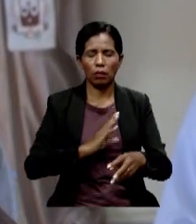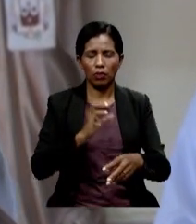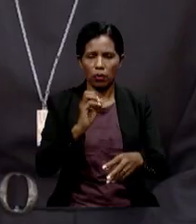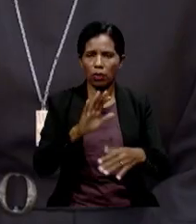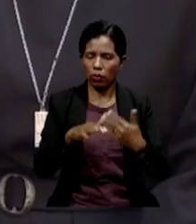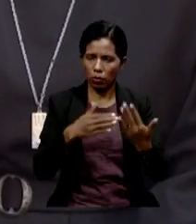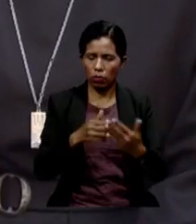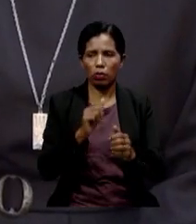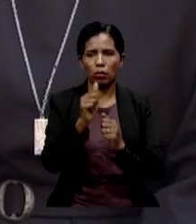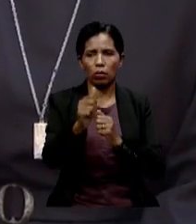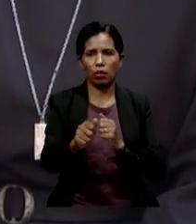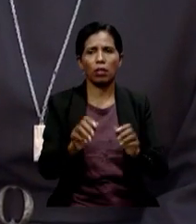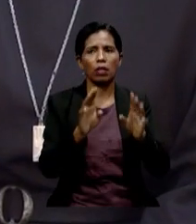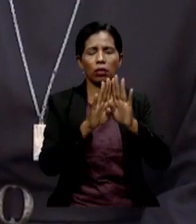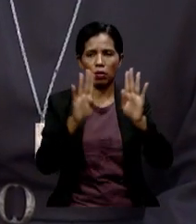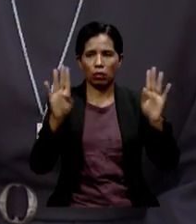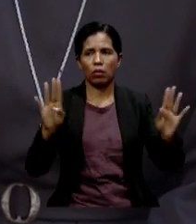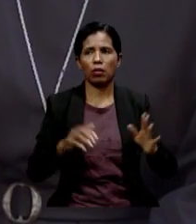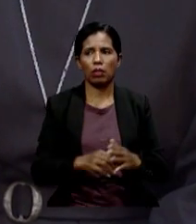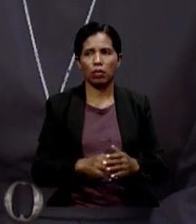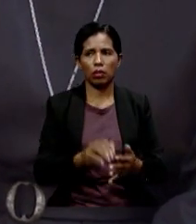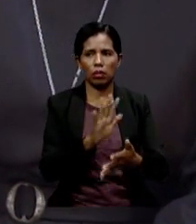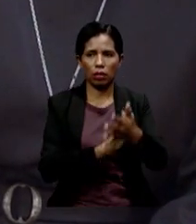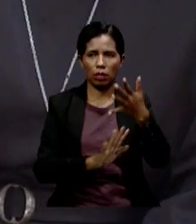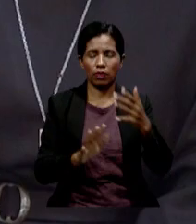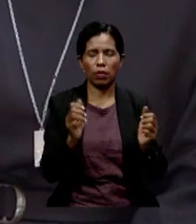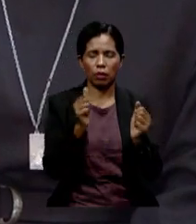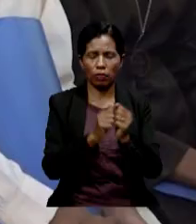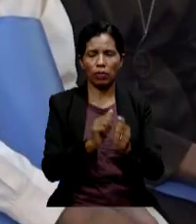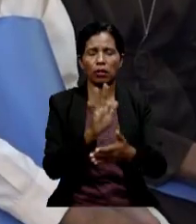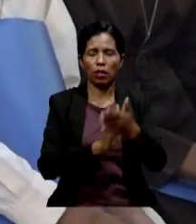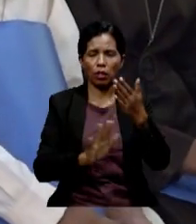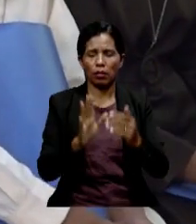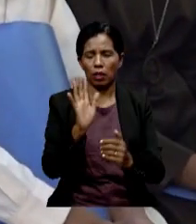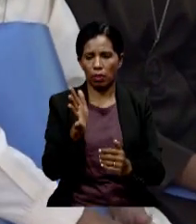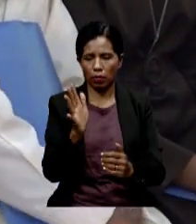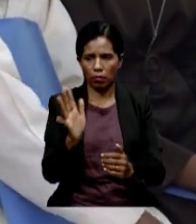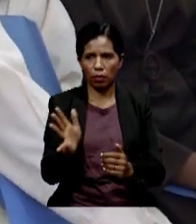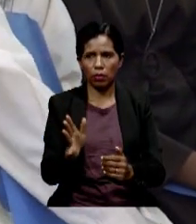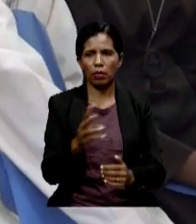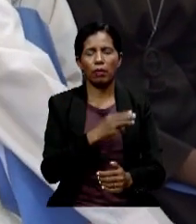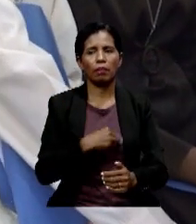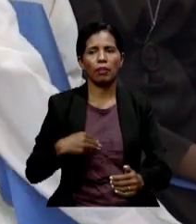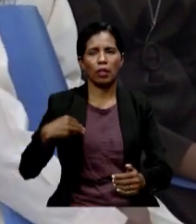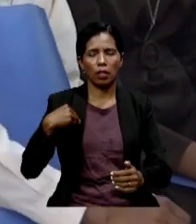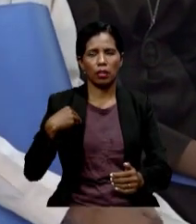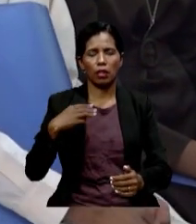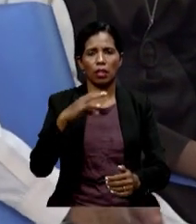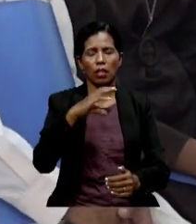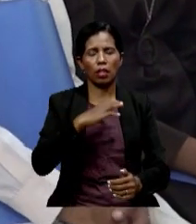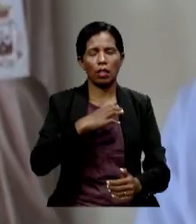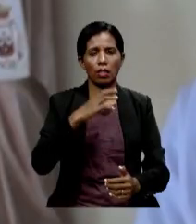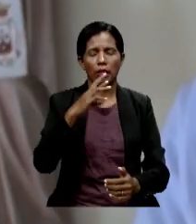hotu. Abertura, festa cinquentenário irmã Carmelita Siraninia.